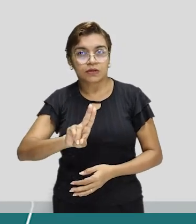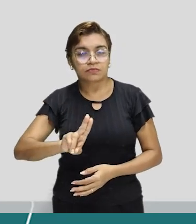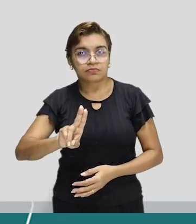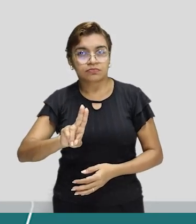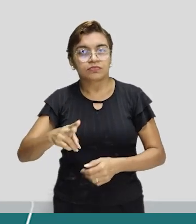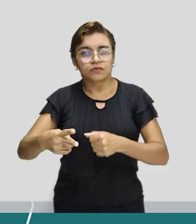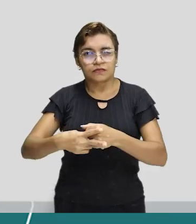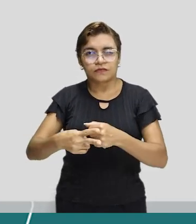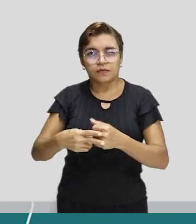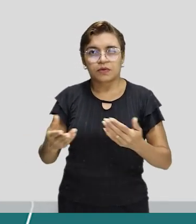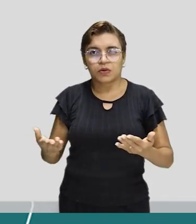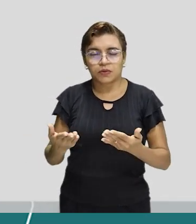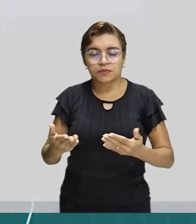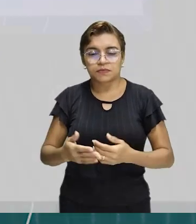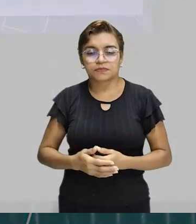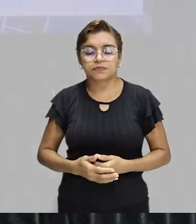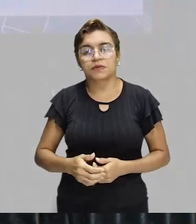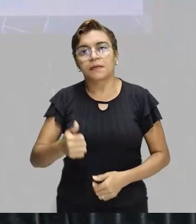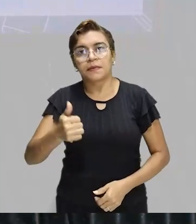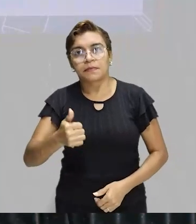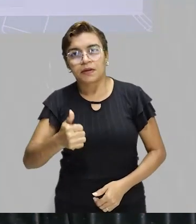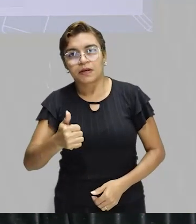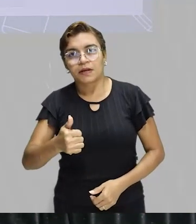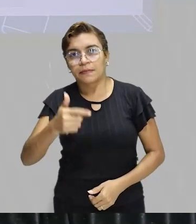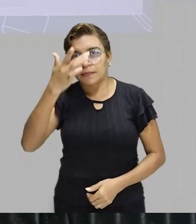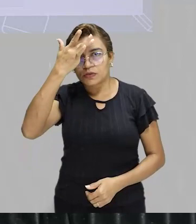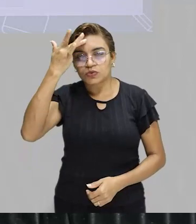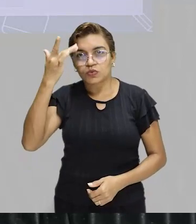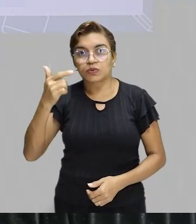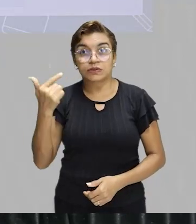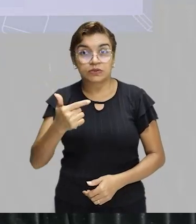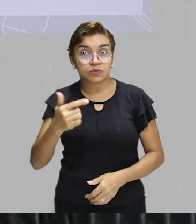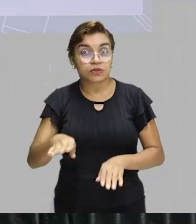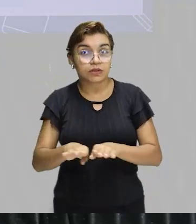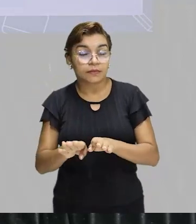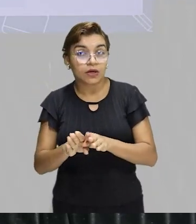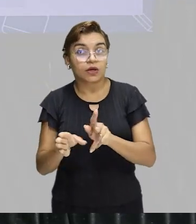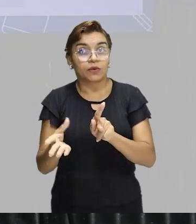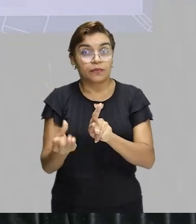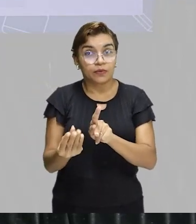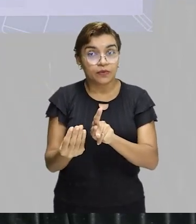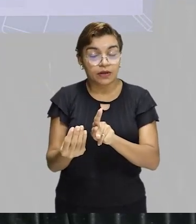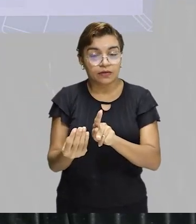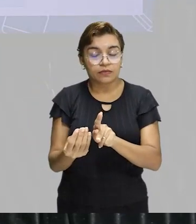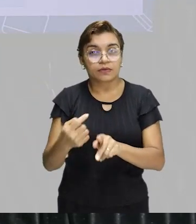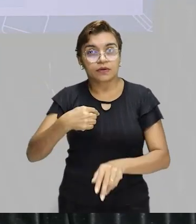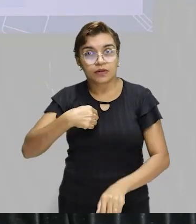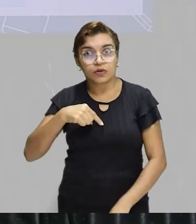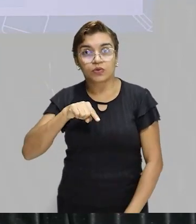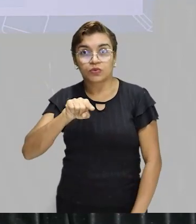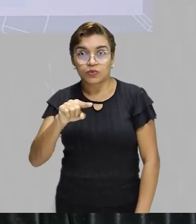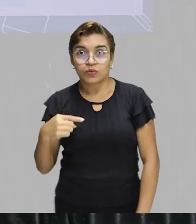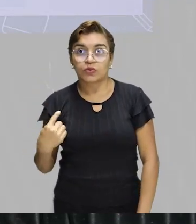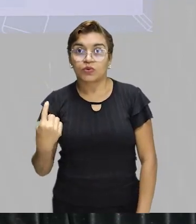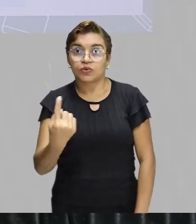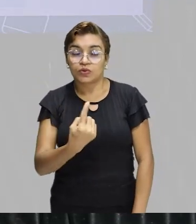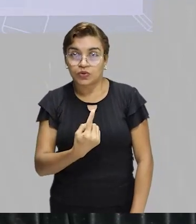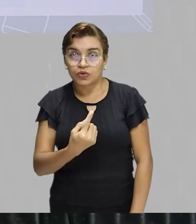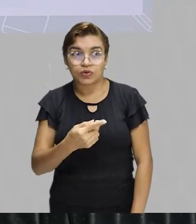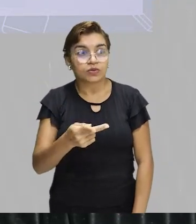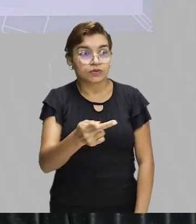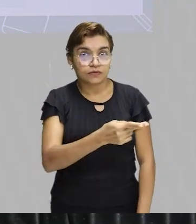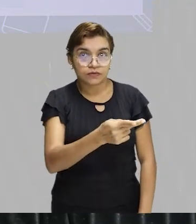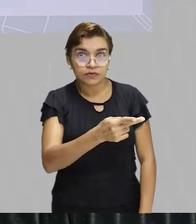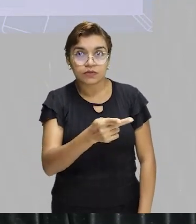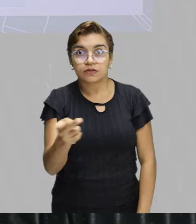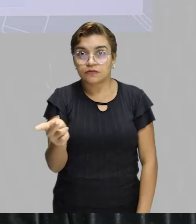mencionei para vocês. Primeira pessoa, segunda e o plural. Eu, tu, nós, vocês, eles